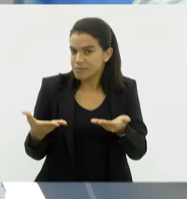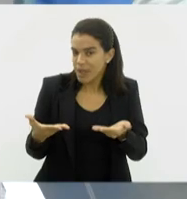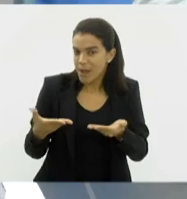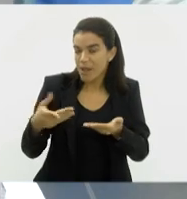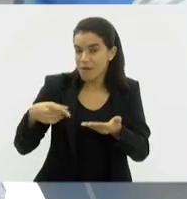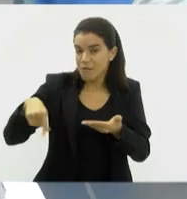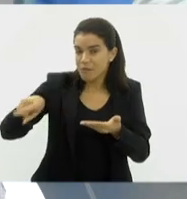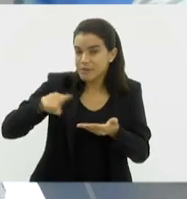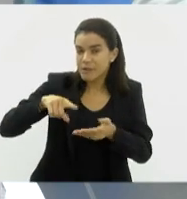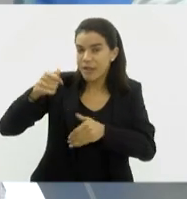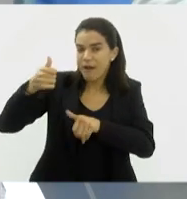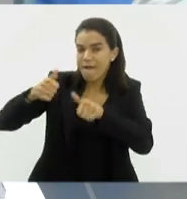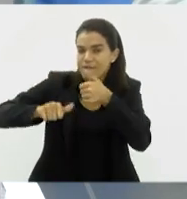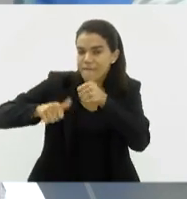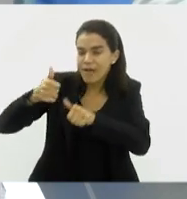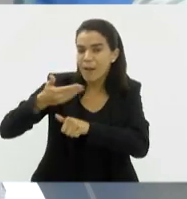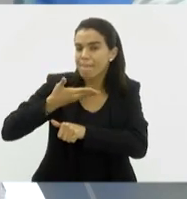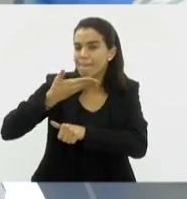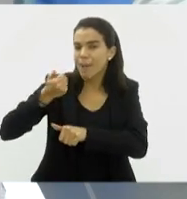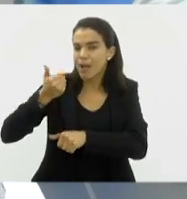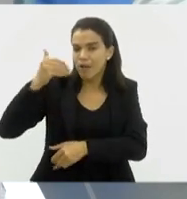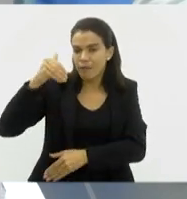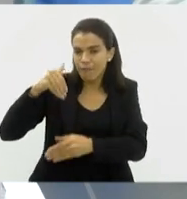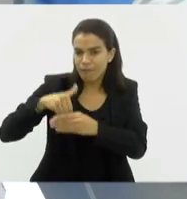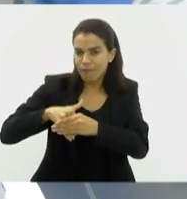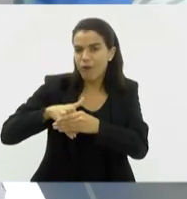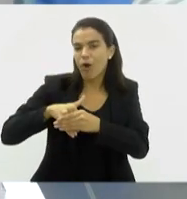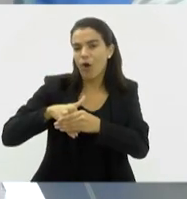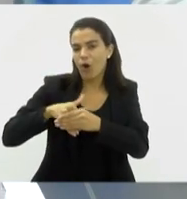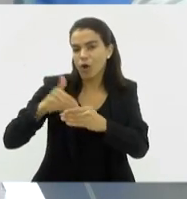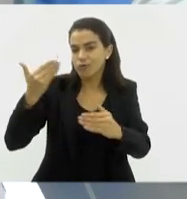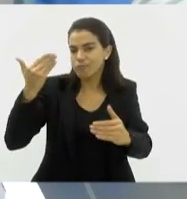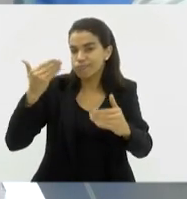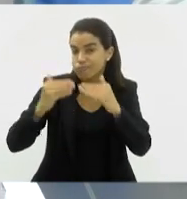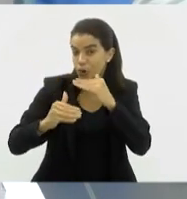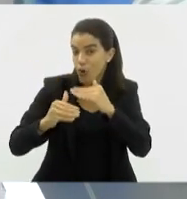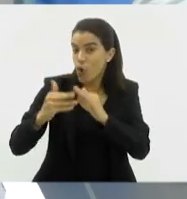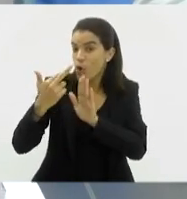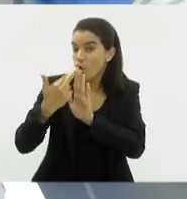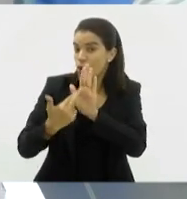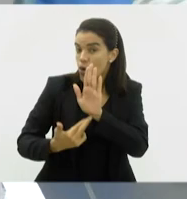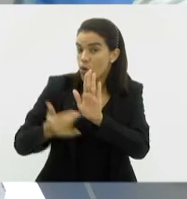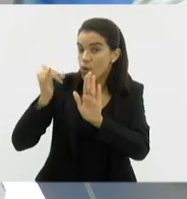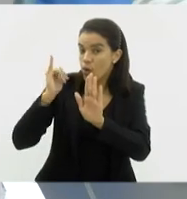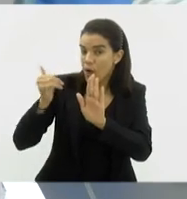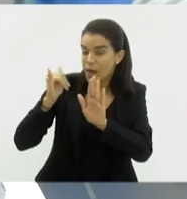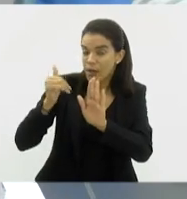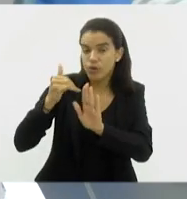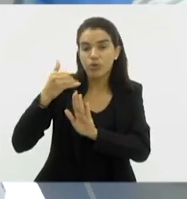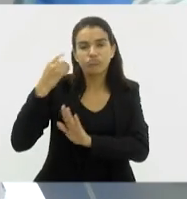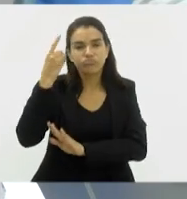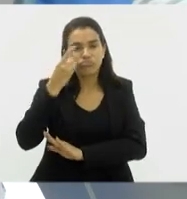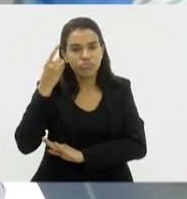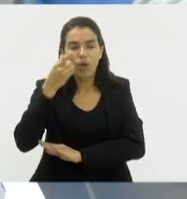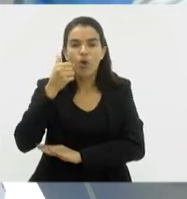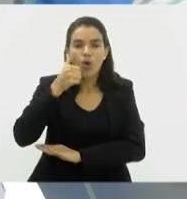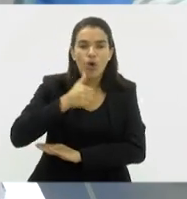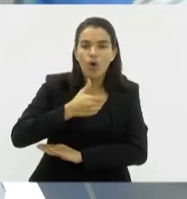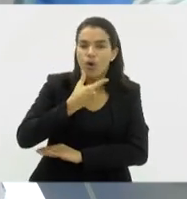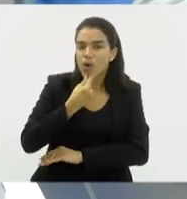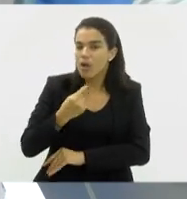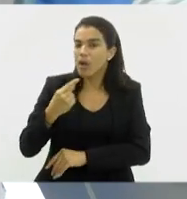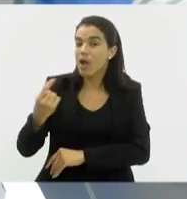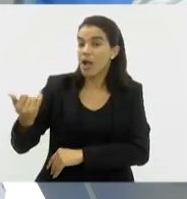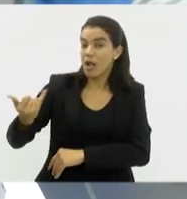avaliem melhor o voto divergente ao que o relator e os deputados e as deputadas aqui presentes